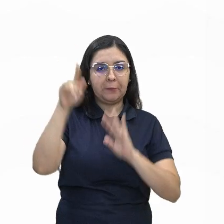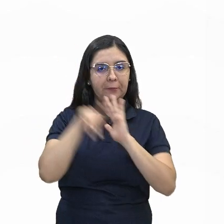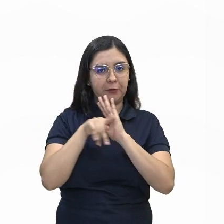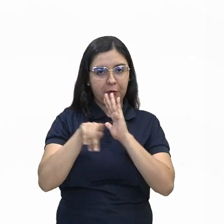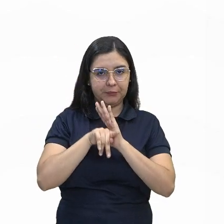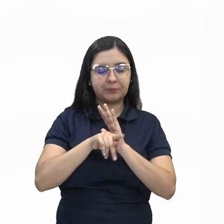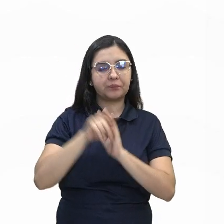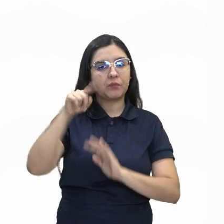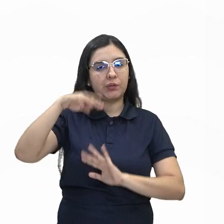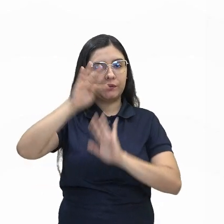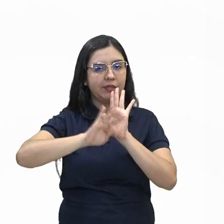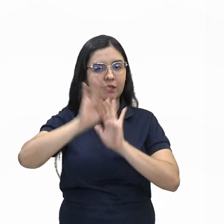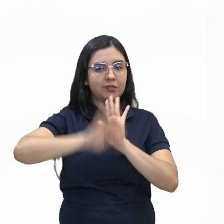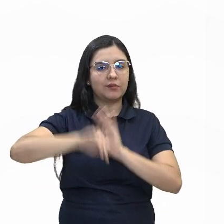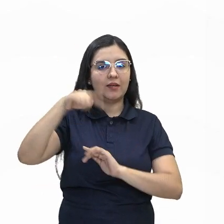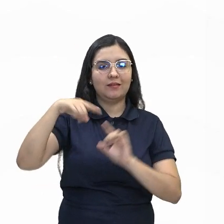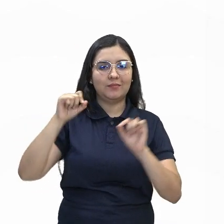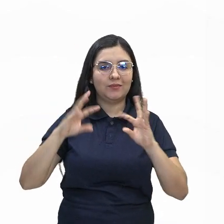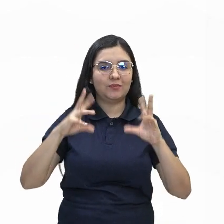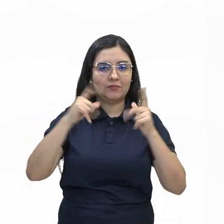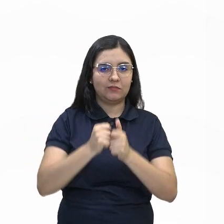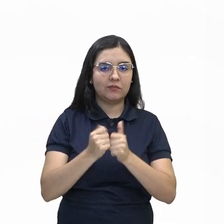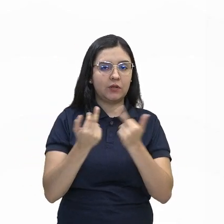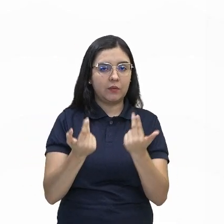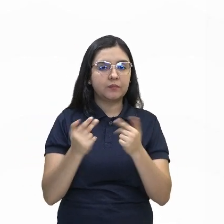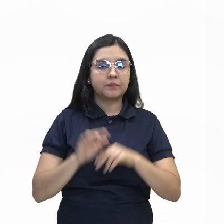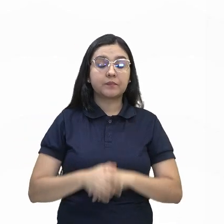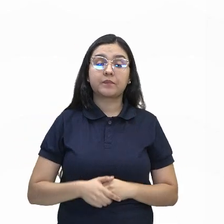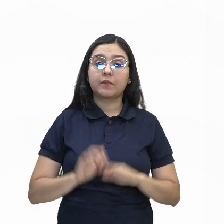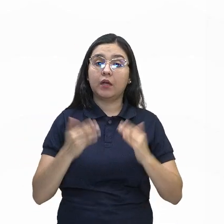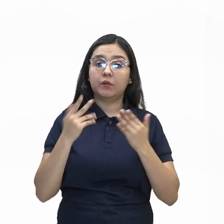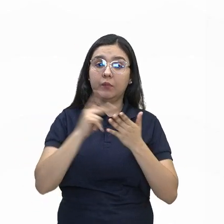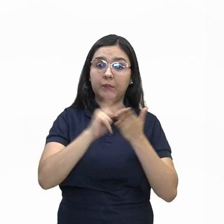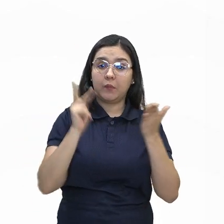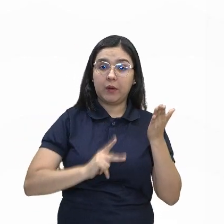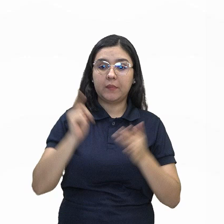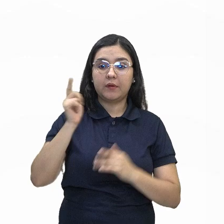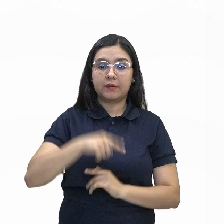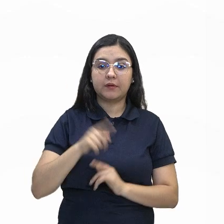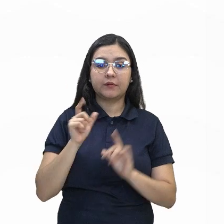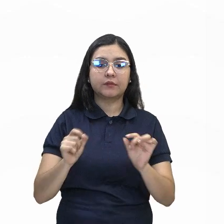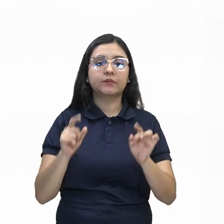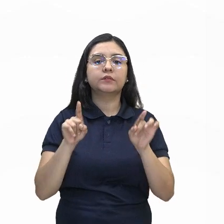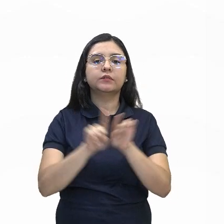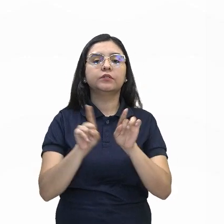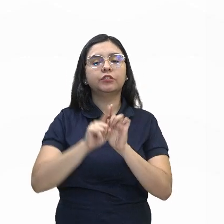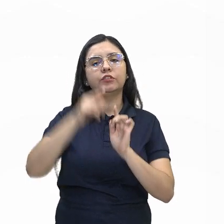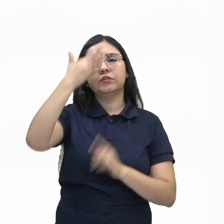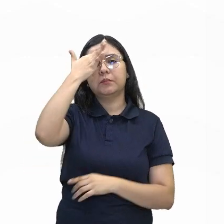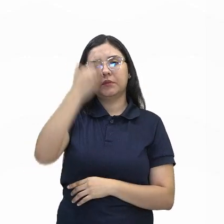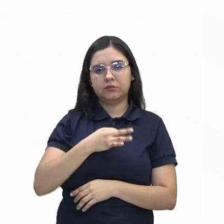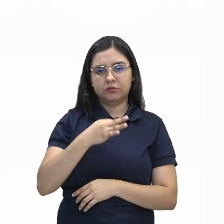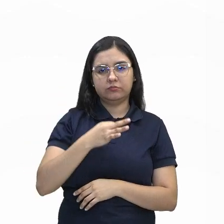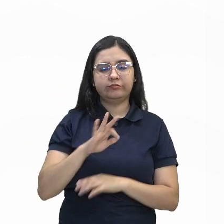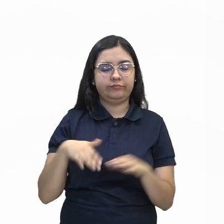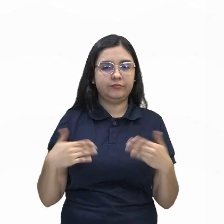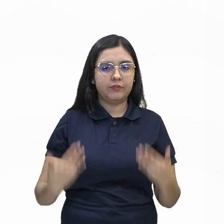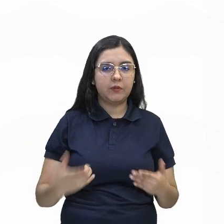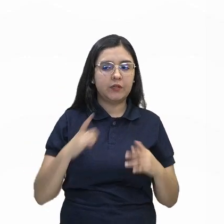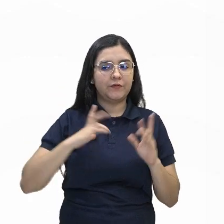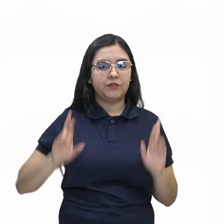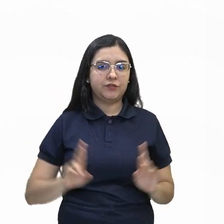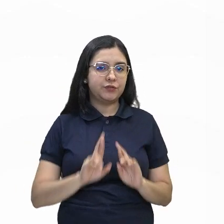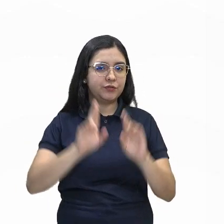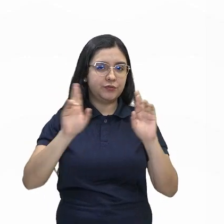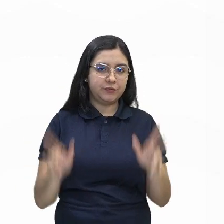mensagem, desse texto, será a mesma para todas. No caso do poema, é mais uma questão de interpretação, e aí ele vai diferir